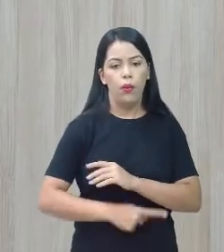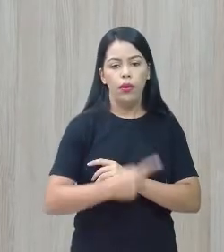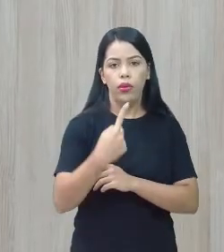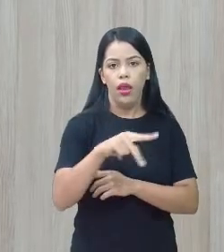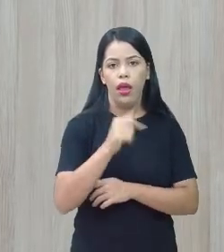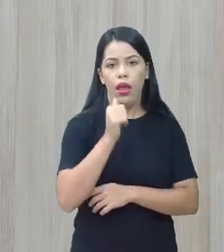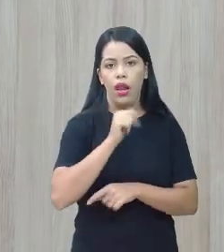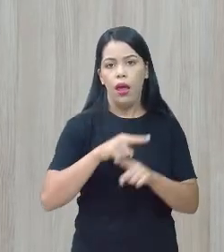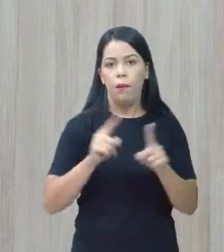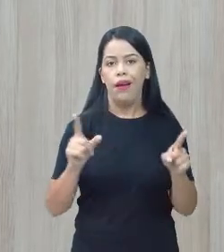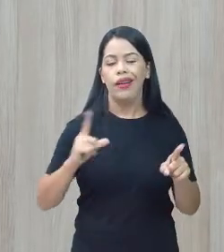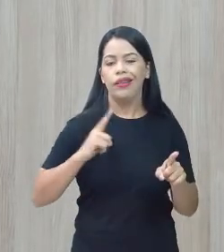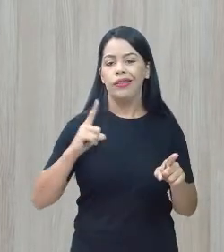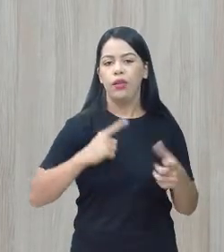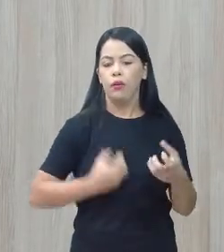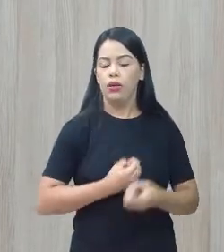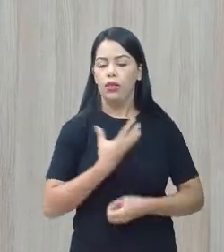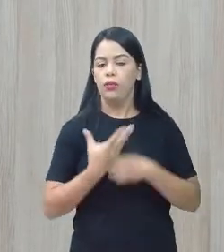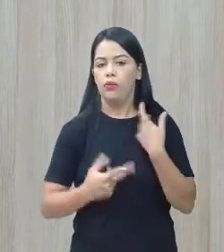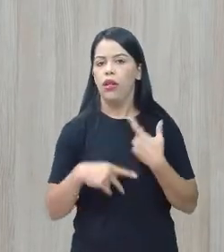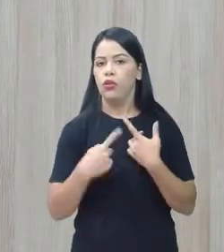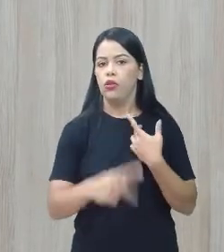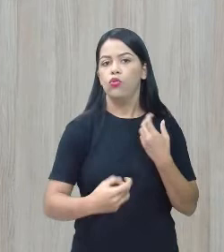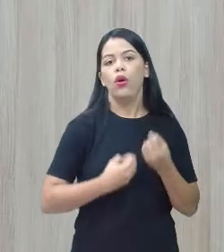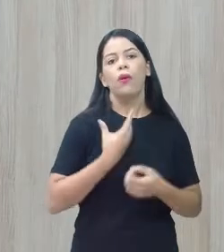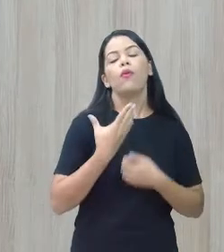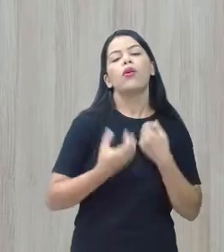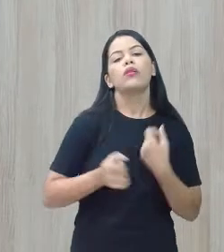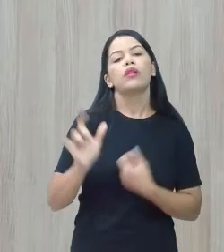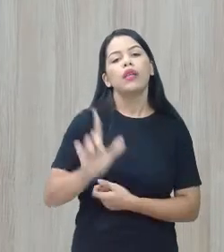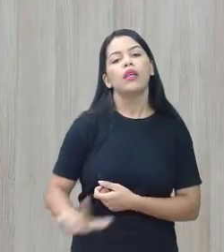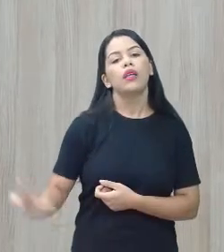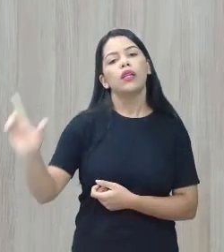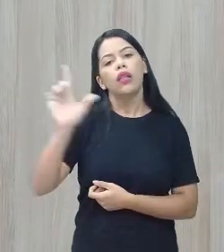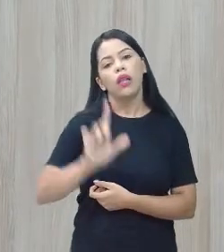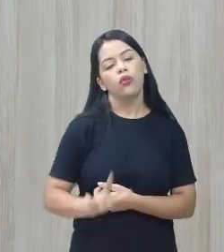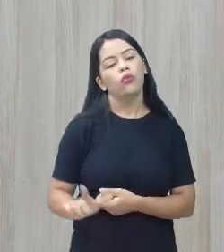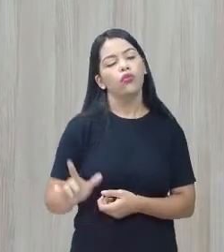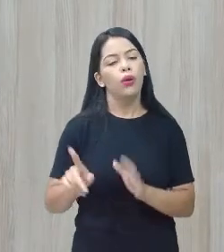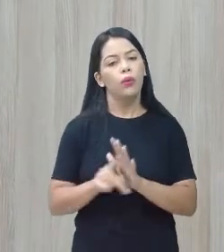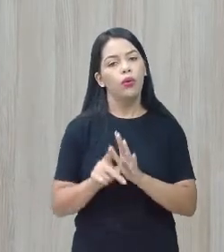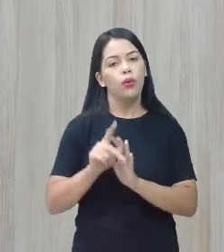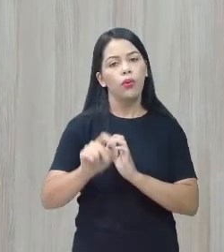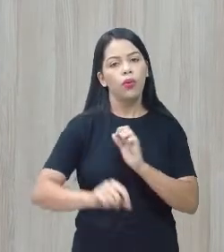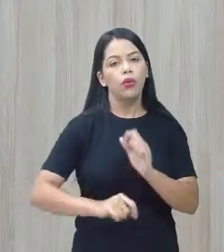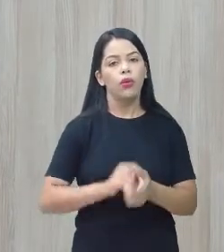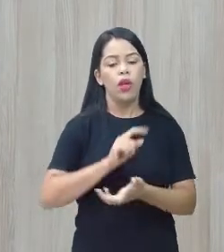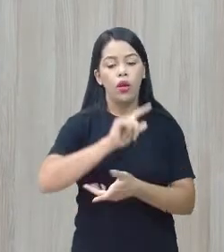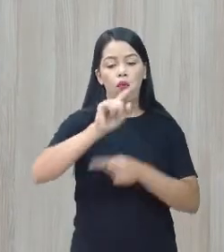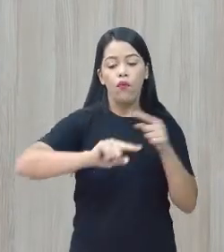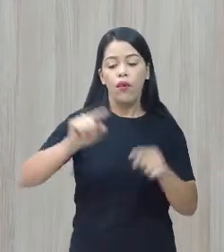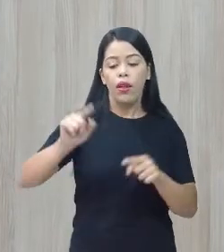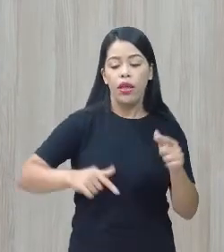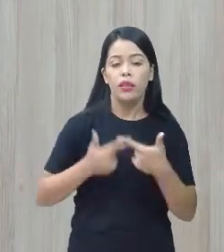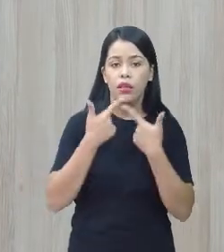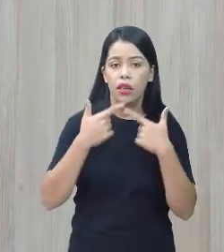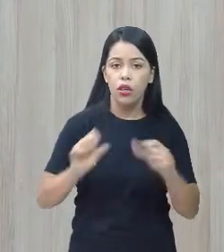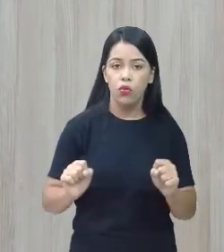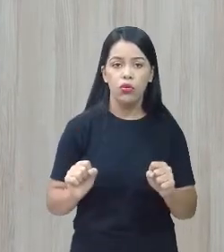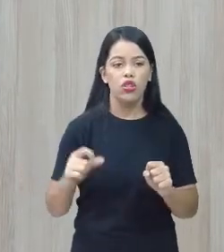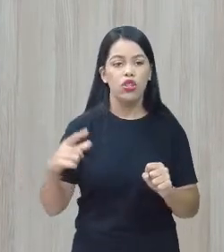expressa o seu fazer poético, o seu fazer literário, o seu engenho literário, em variações linguísticas